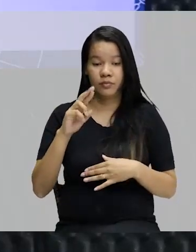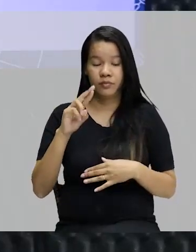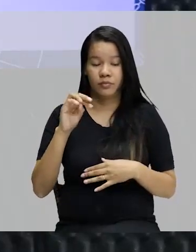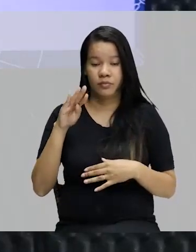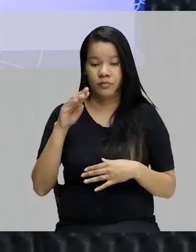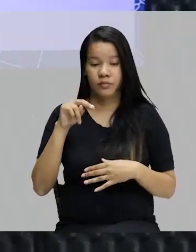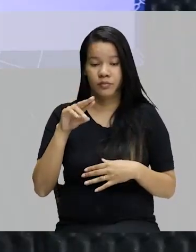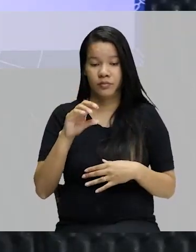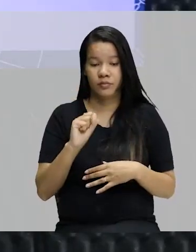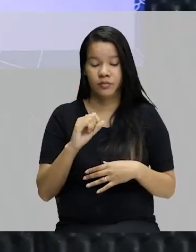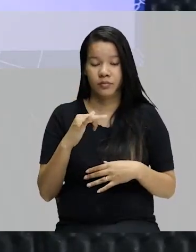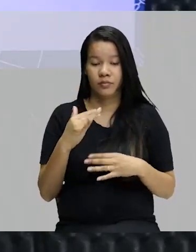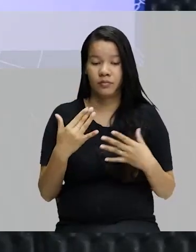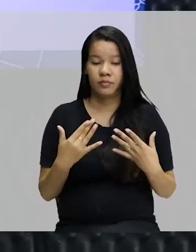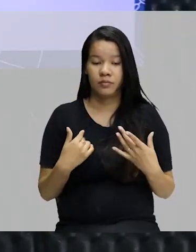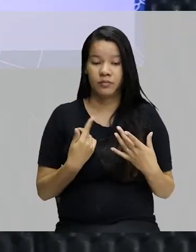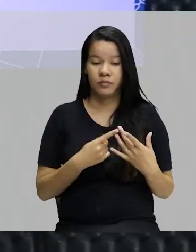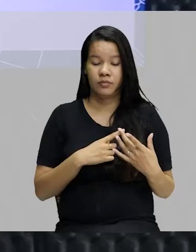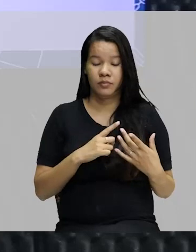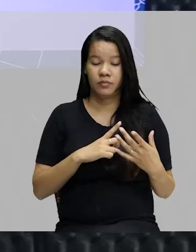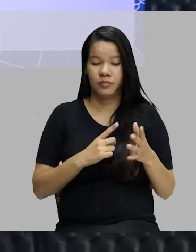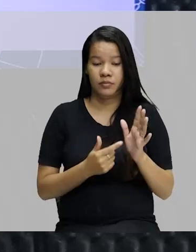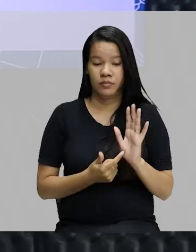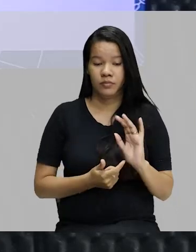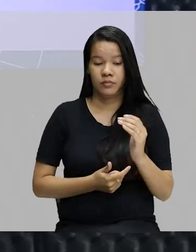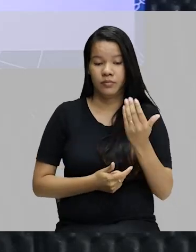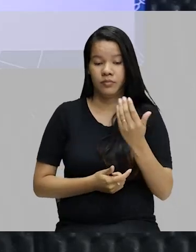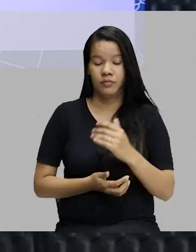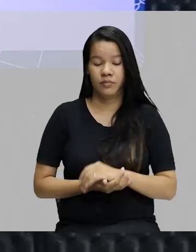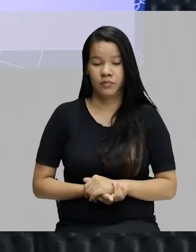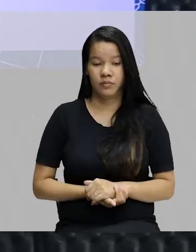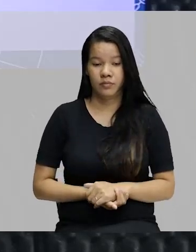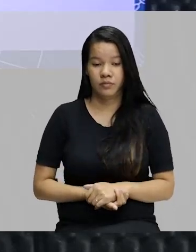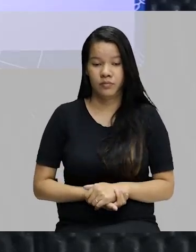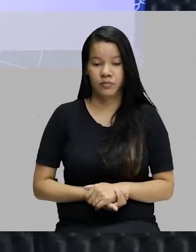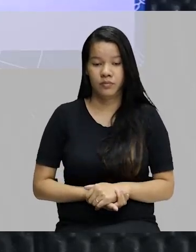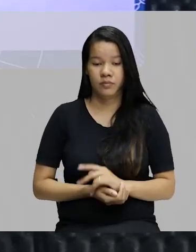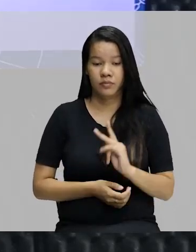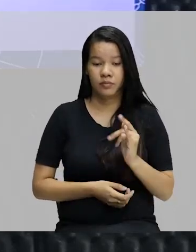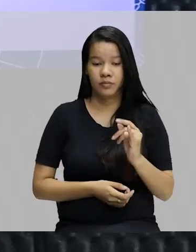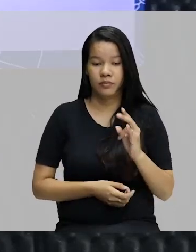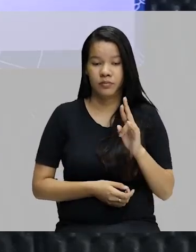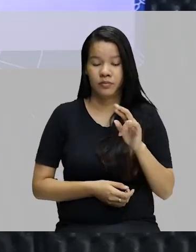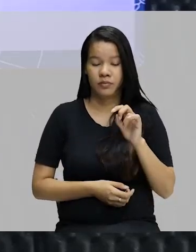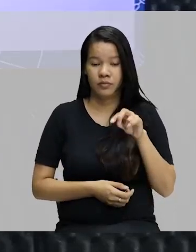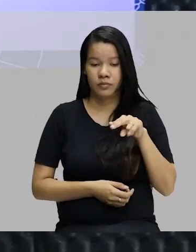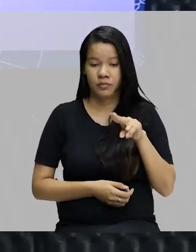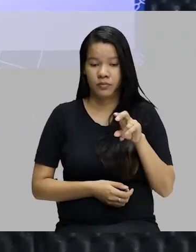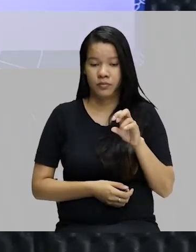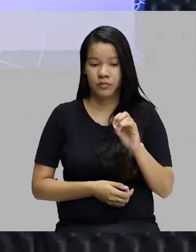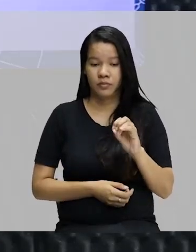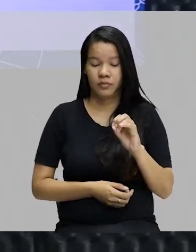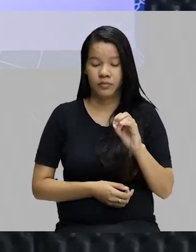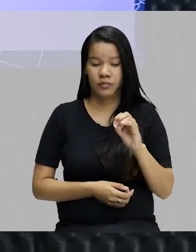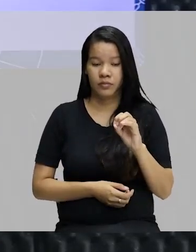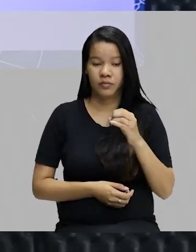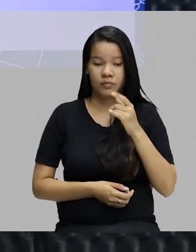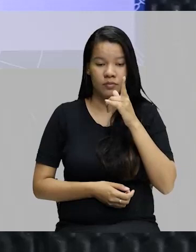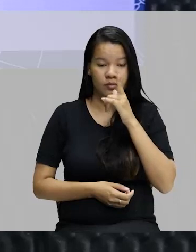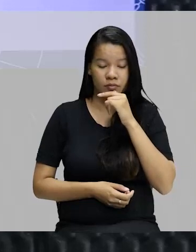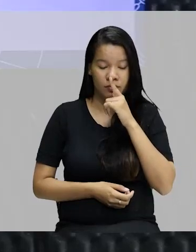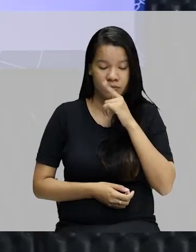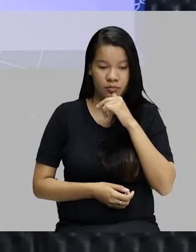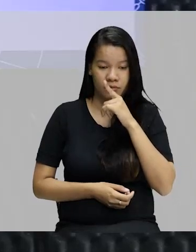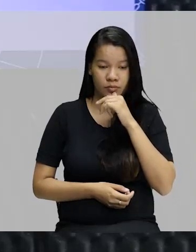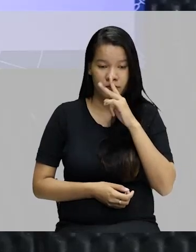nós vamos ter essa situação. No caso do propeno, certo? O hidrogênio do grupo da água, o hidrogênio da